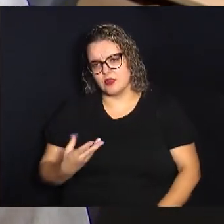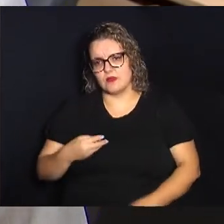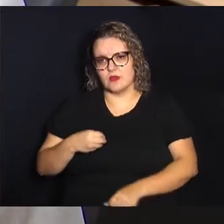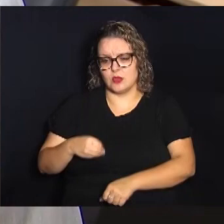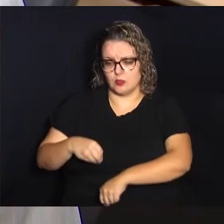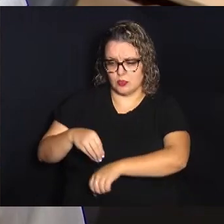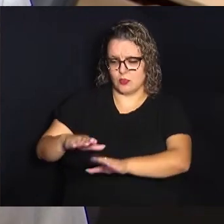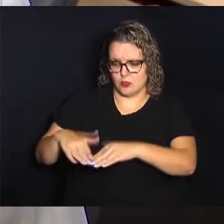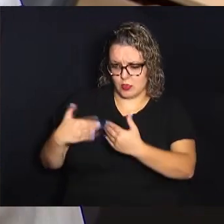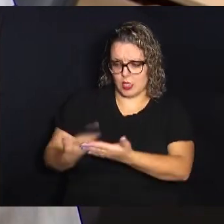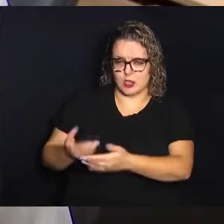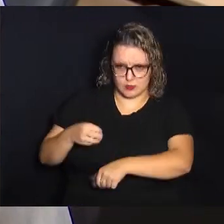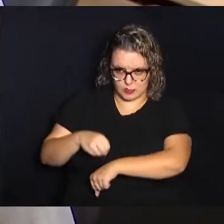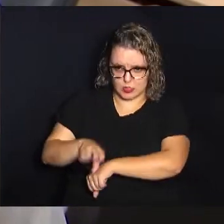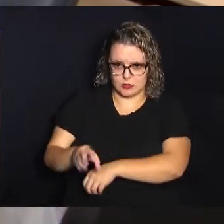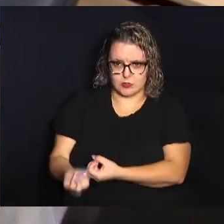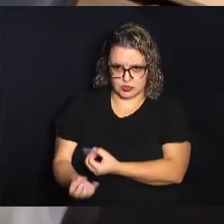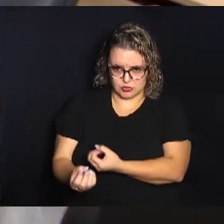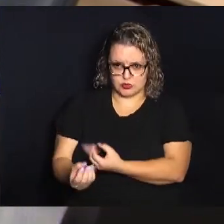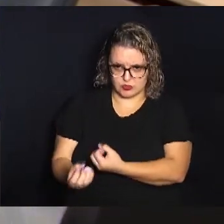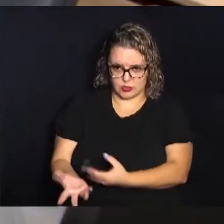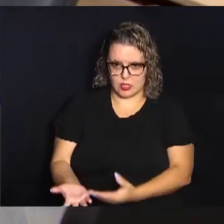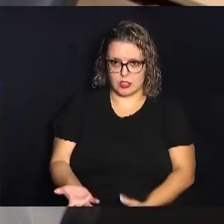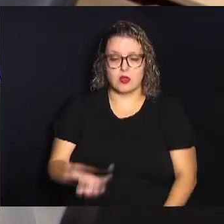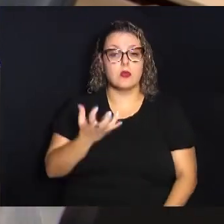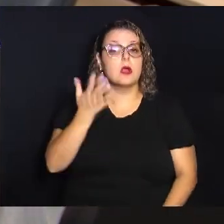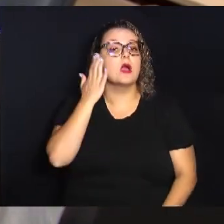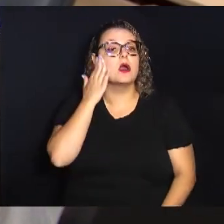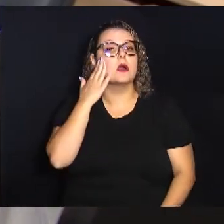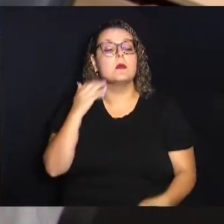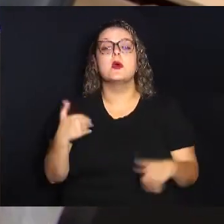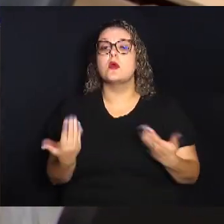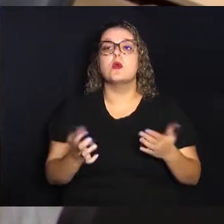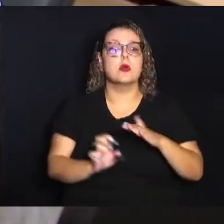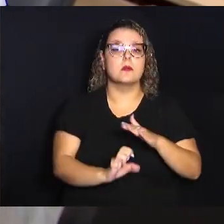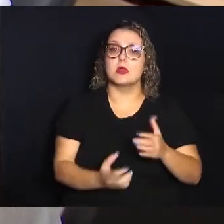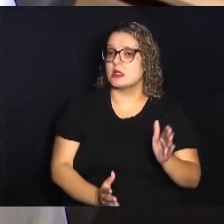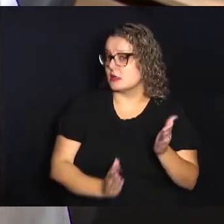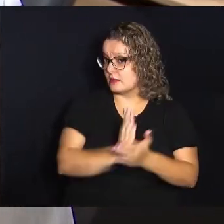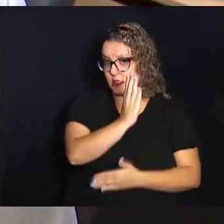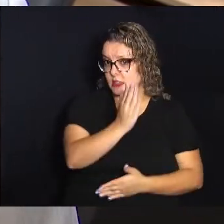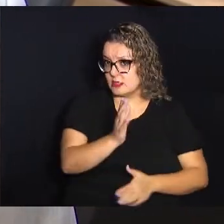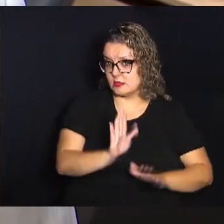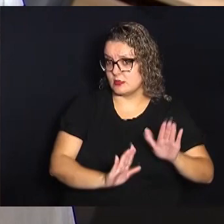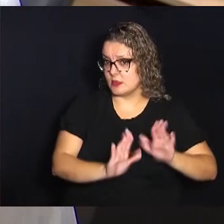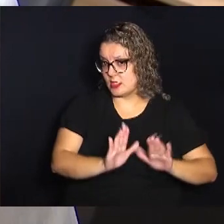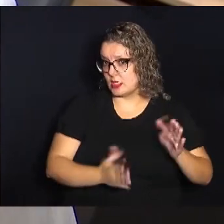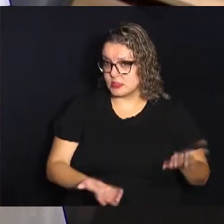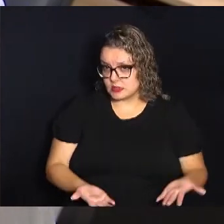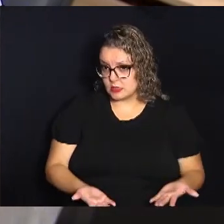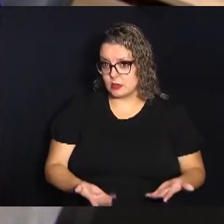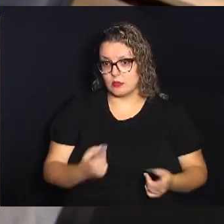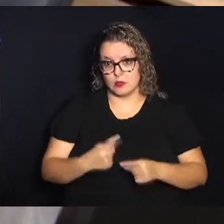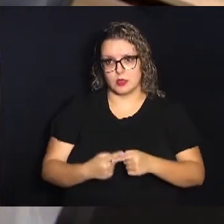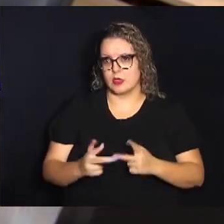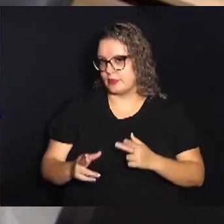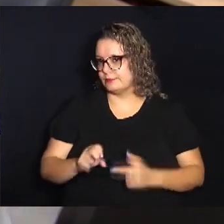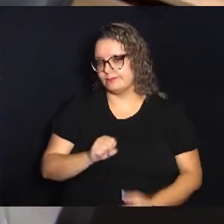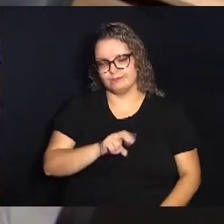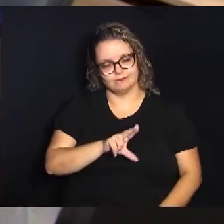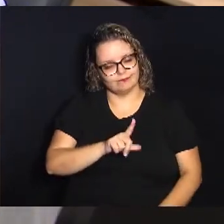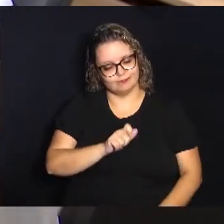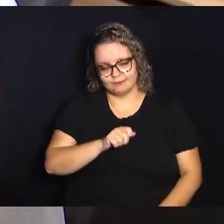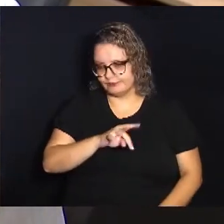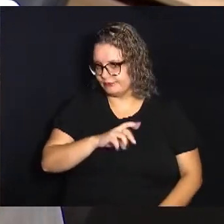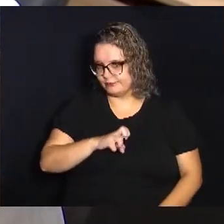fez requerimento de informação porque eu quero saber qual empresa que vai que ganhou a concorrência lá porque se for igual do